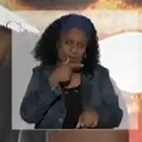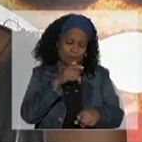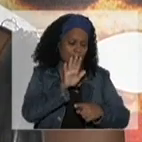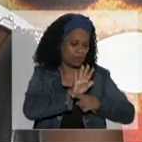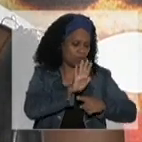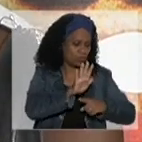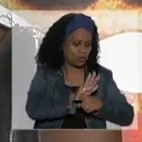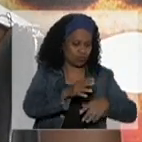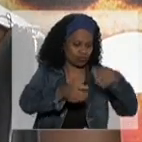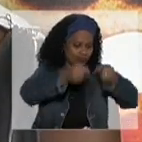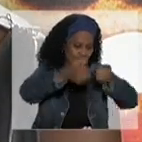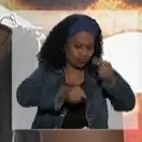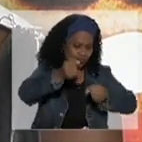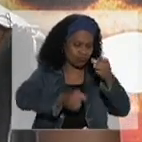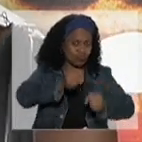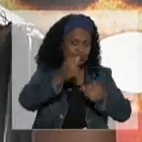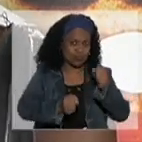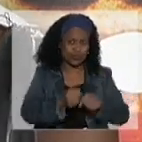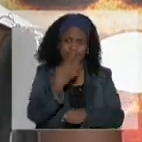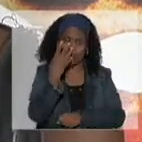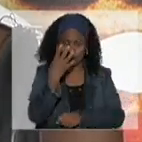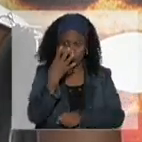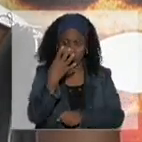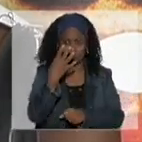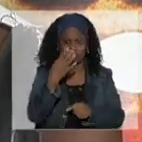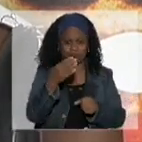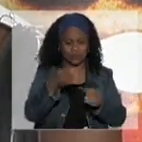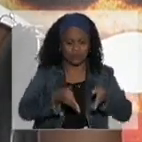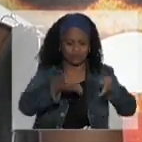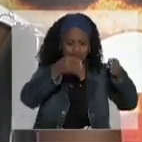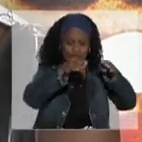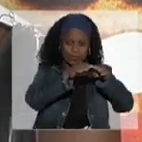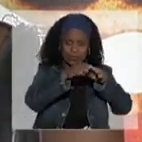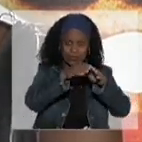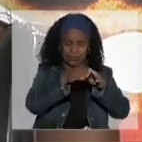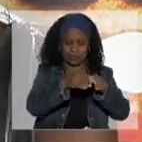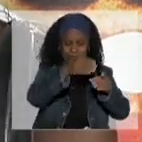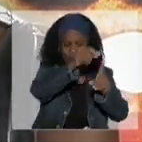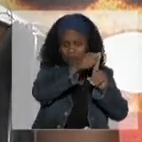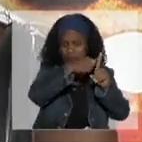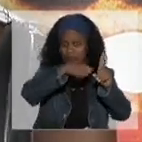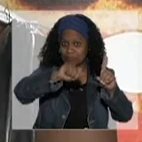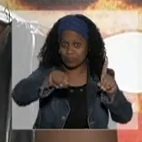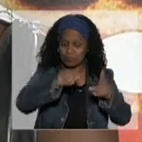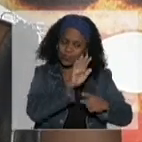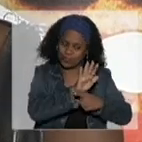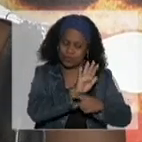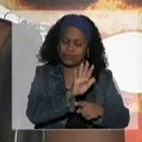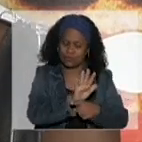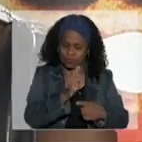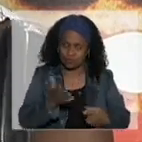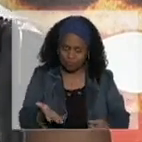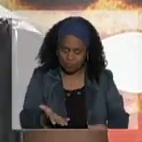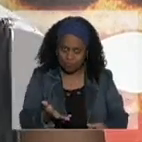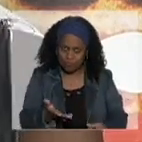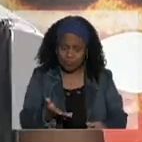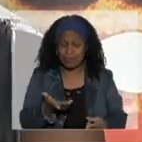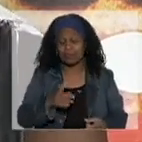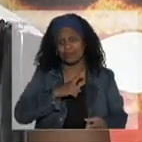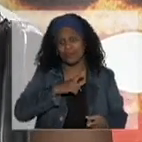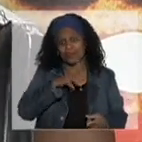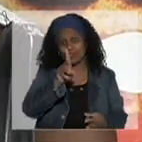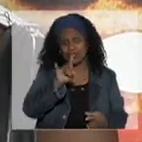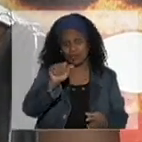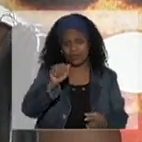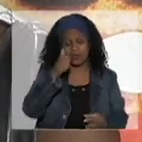uma ajuda da ação cidadania com leite que ajuda bastante 4 leite por mês enquanto a de de leite por mês que ajuda bastante e